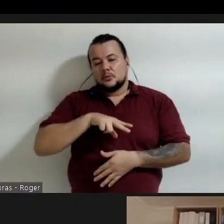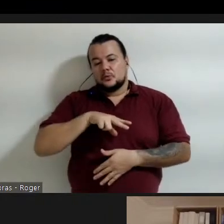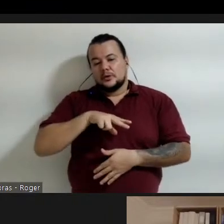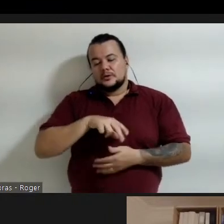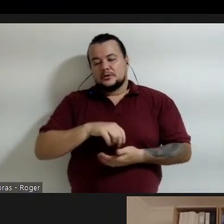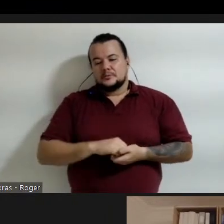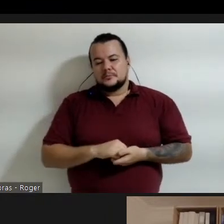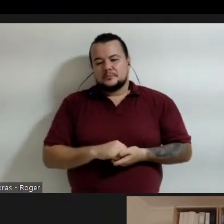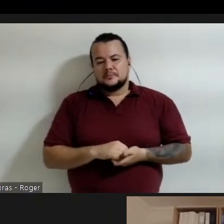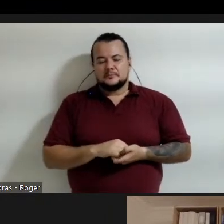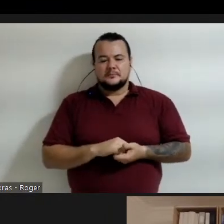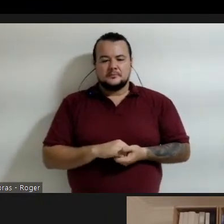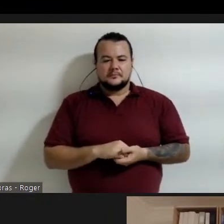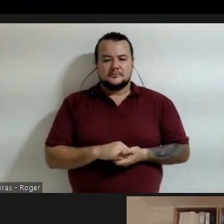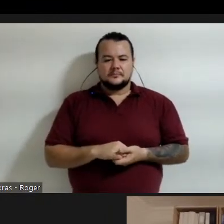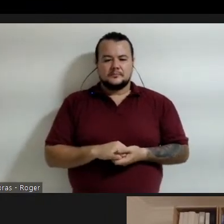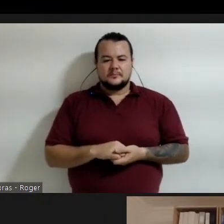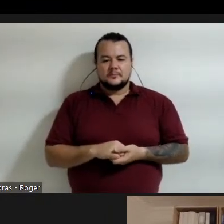Marianne.